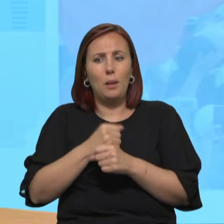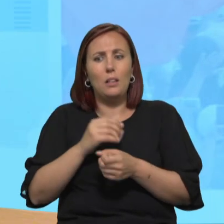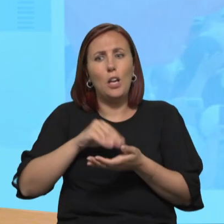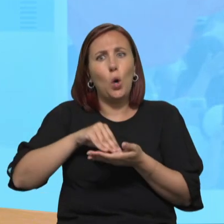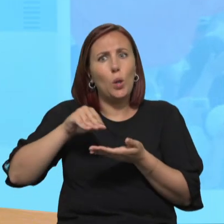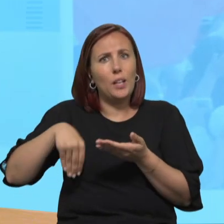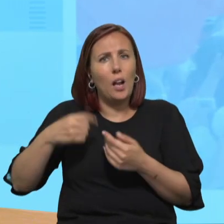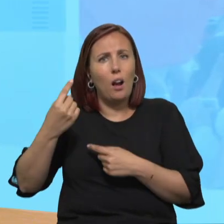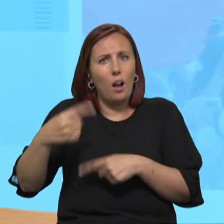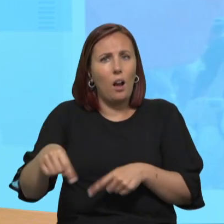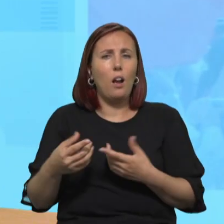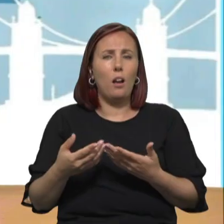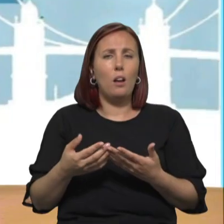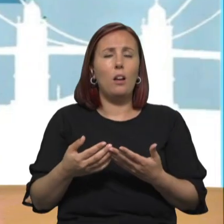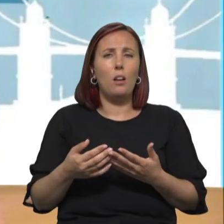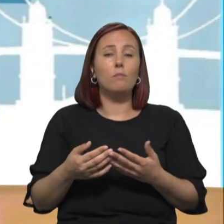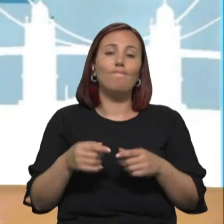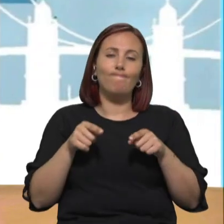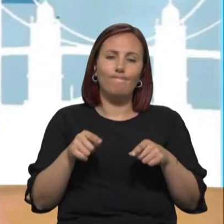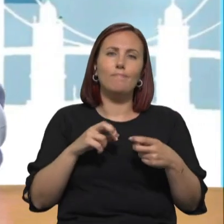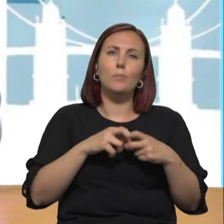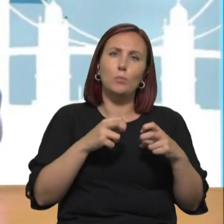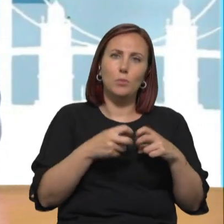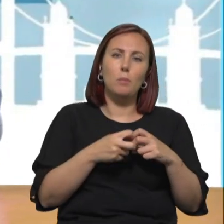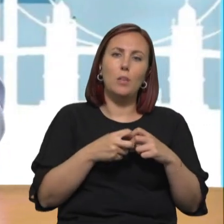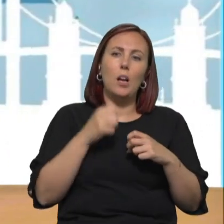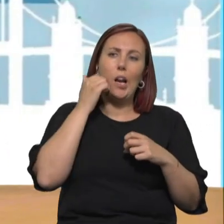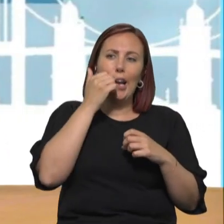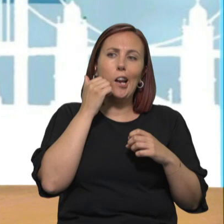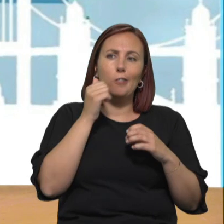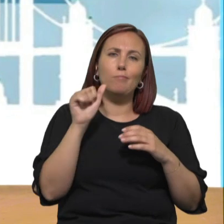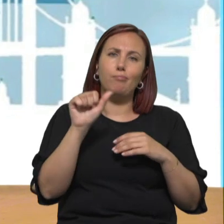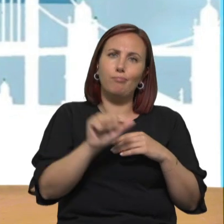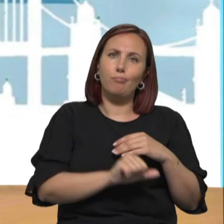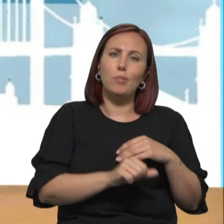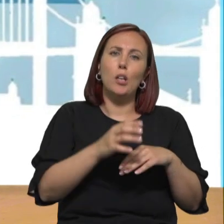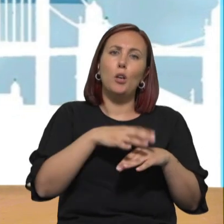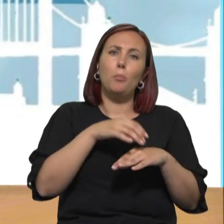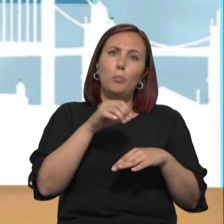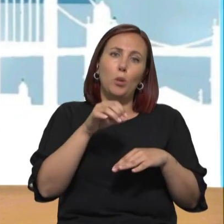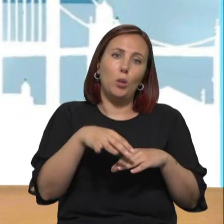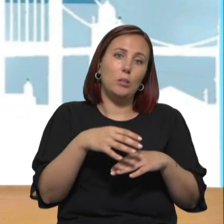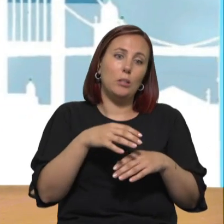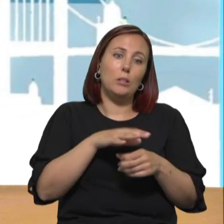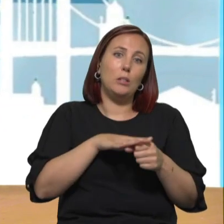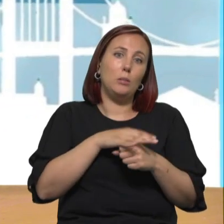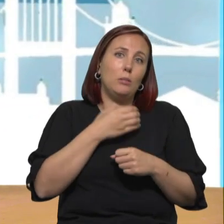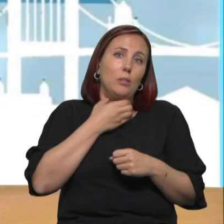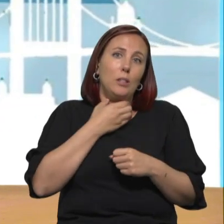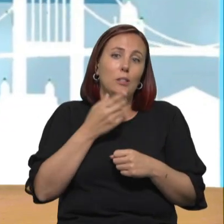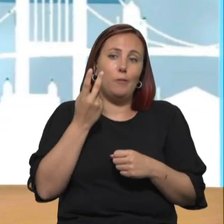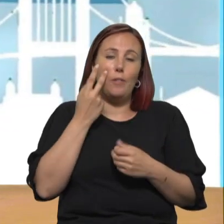não é? Isso é um problema que foi agravado pela situação de carestia de vida que